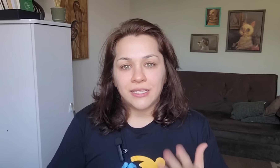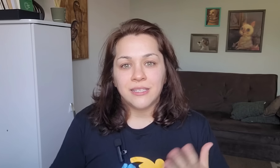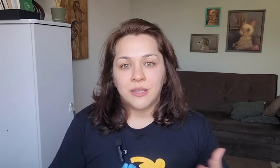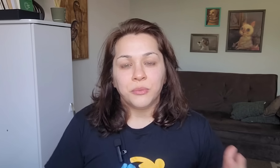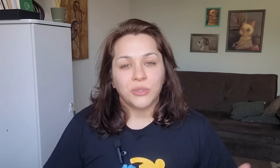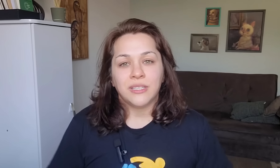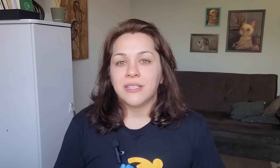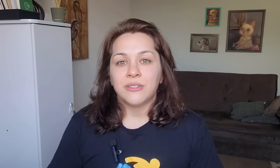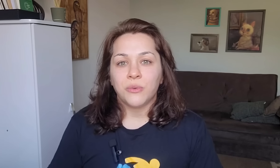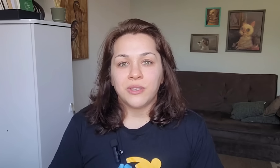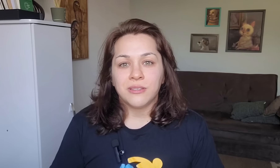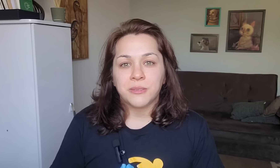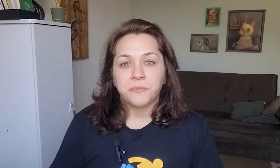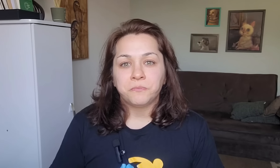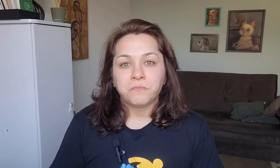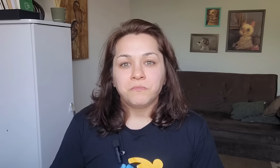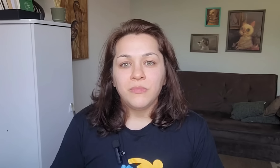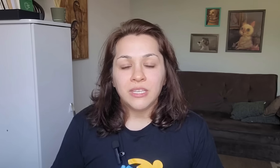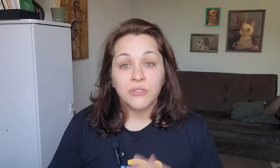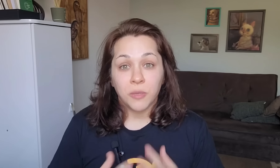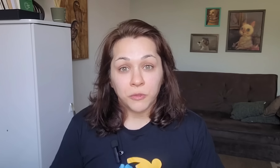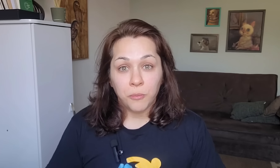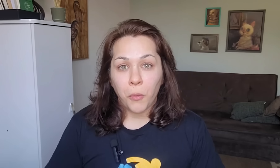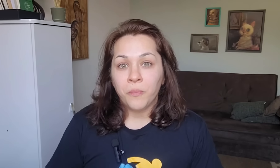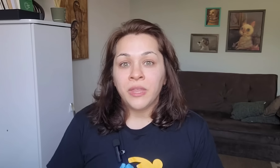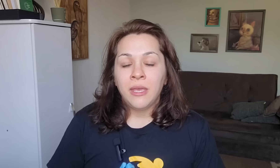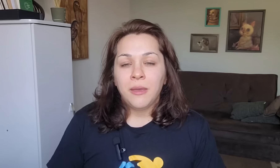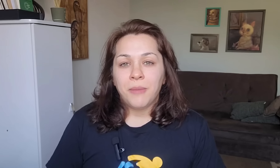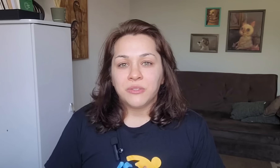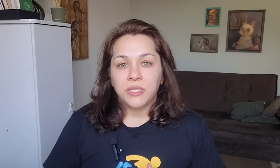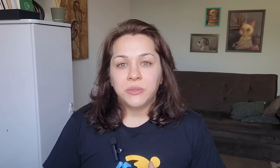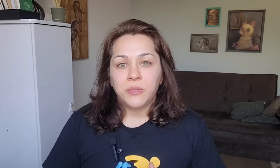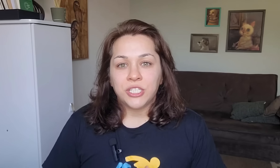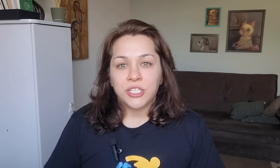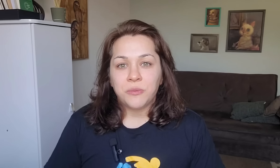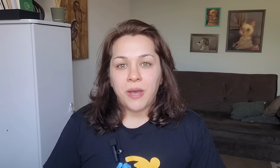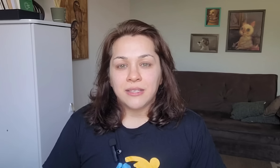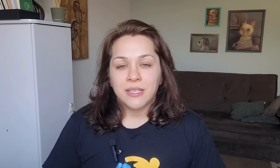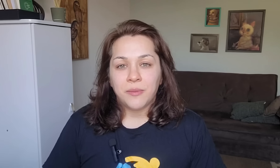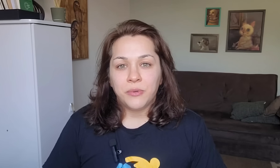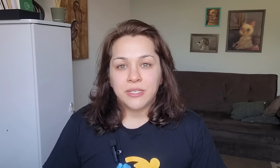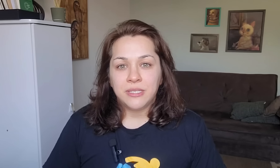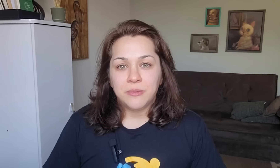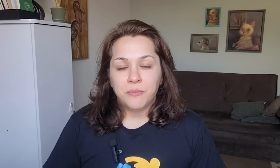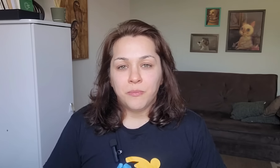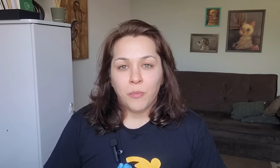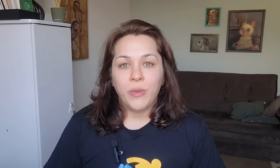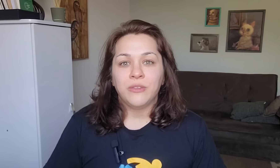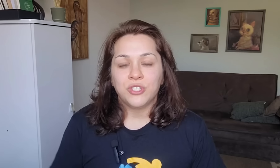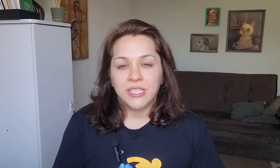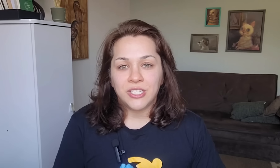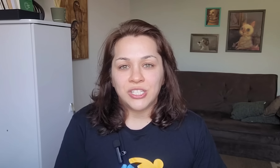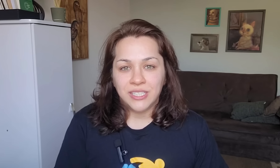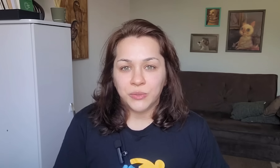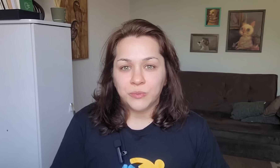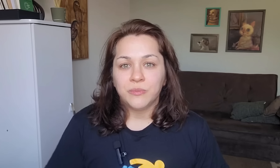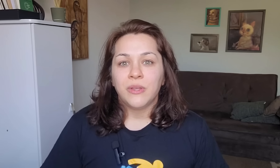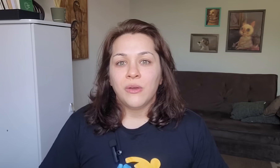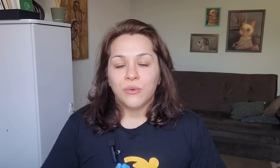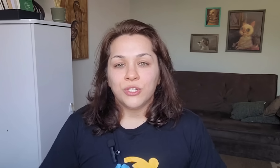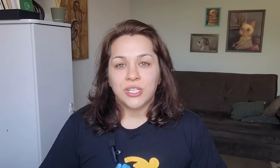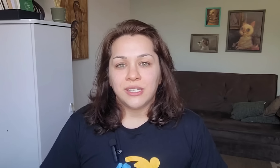e agradecer por todas essas coisas. E isso é muito bom. Mas quando a gente passa por esse momento de